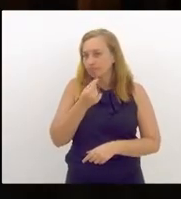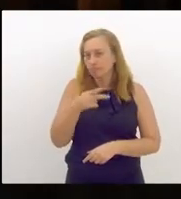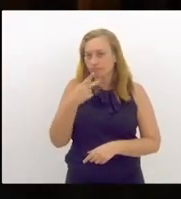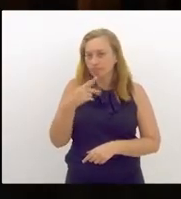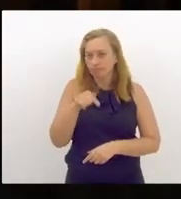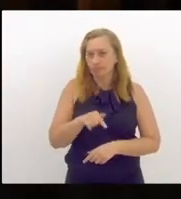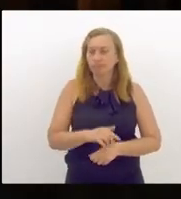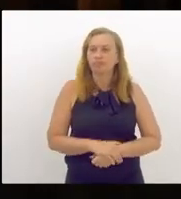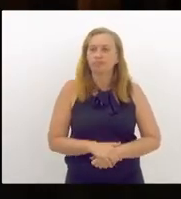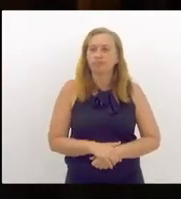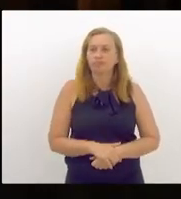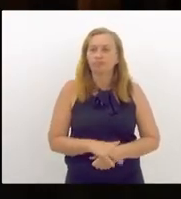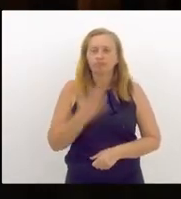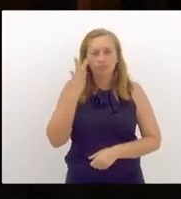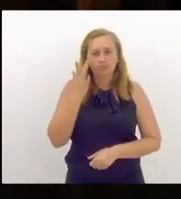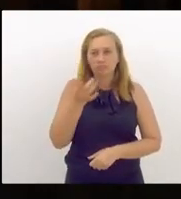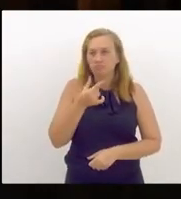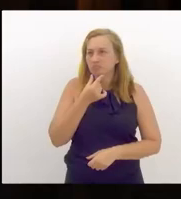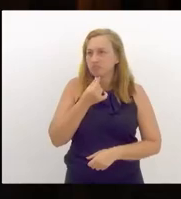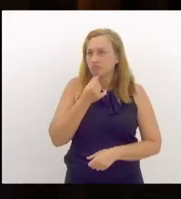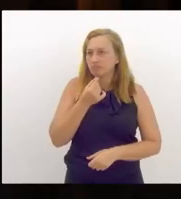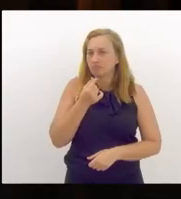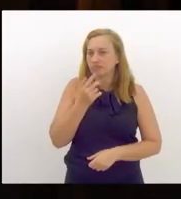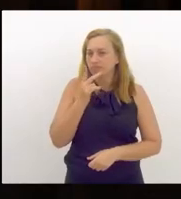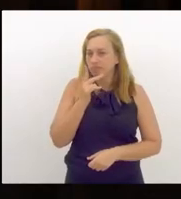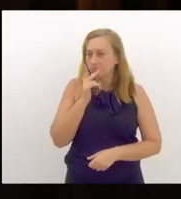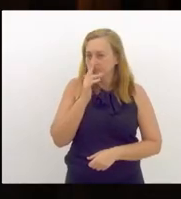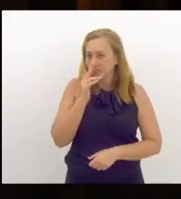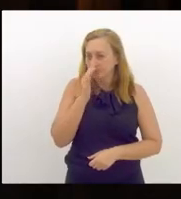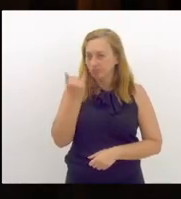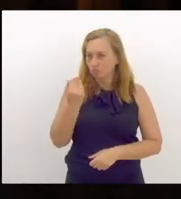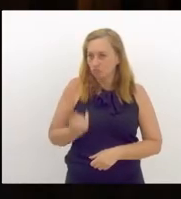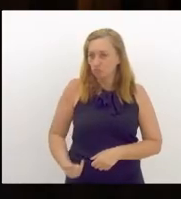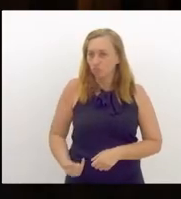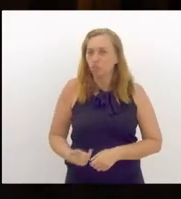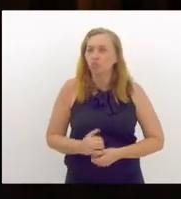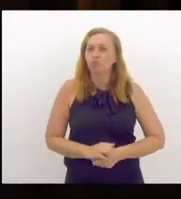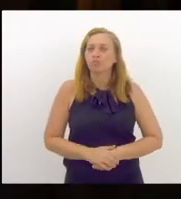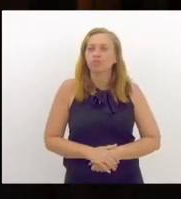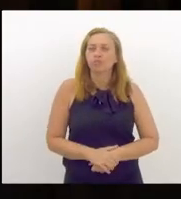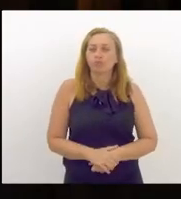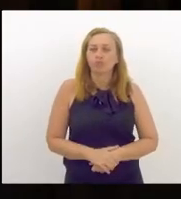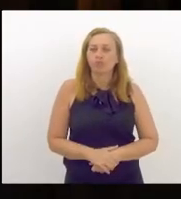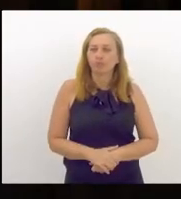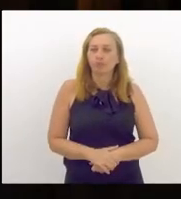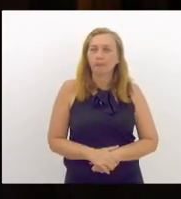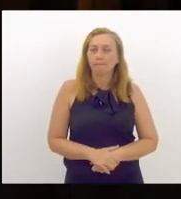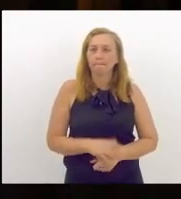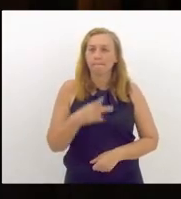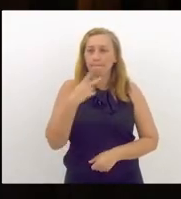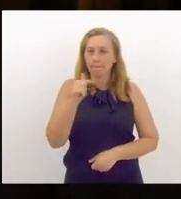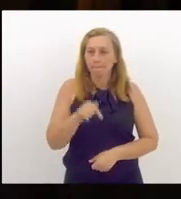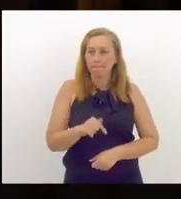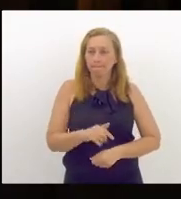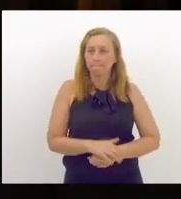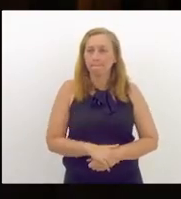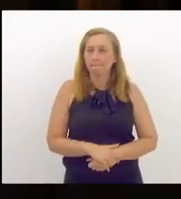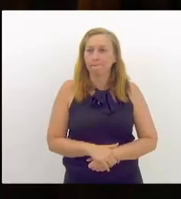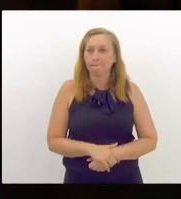que eu acho que é menino hein pelo menos ele era Magrinho quando eu vi o menino falar que